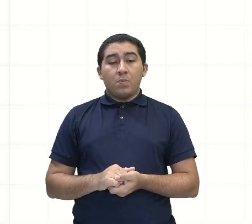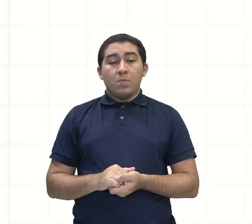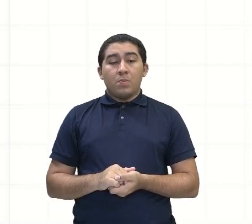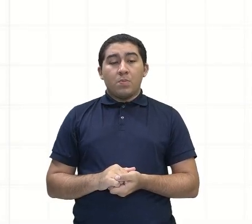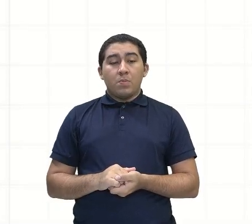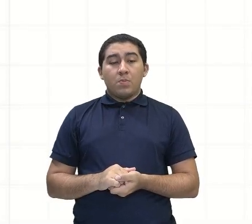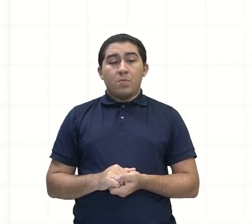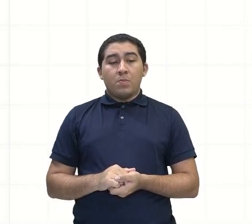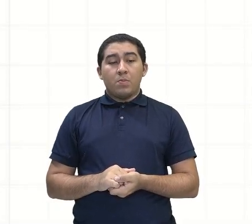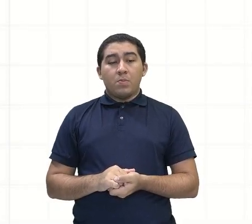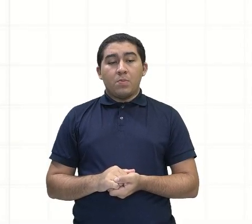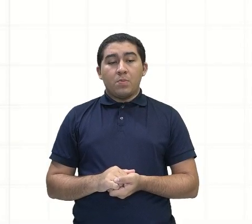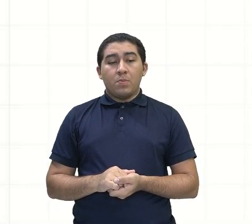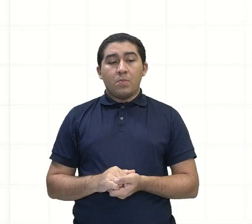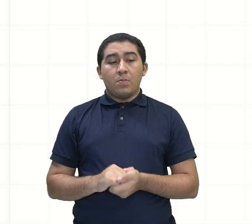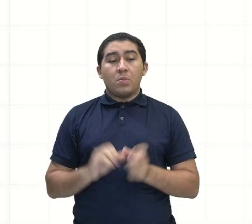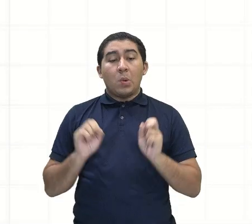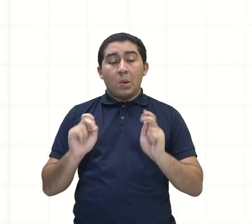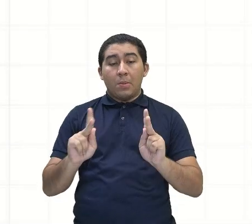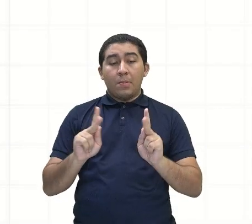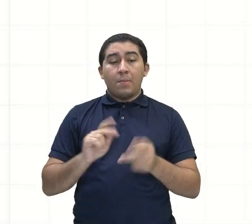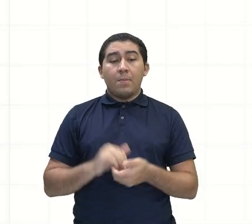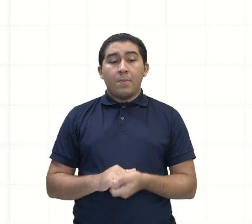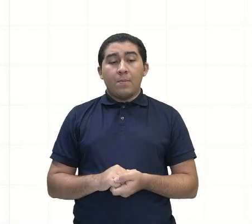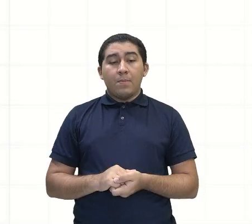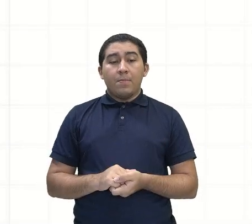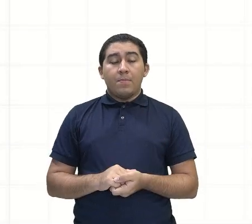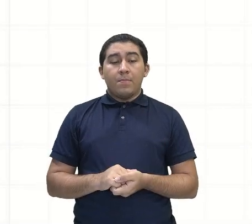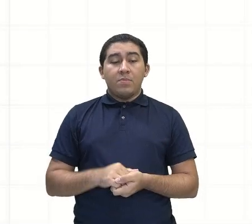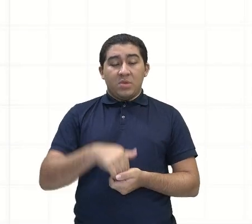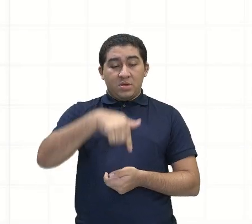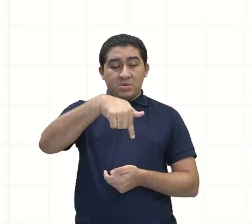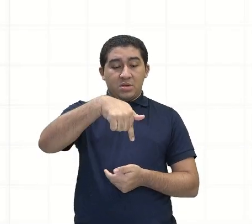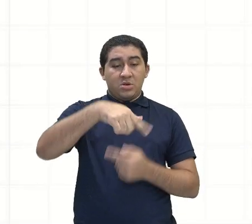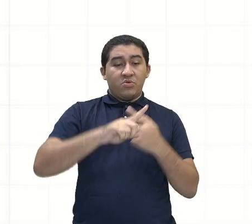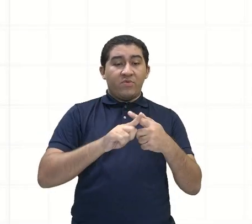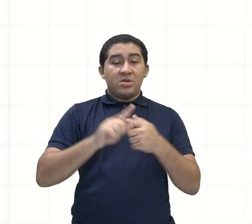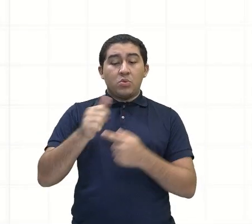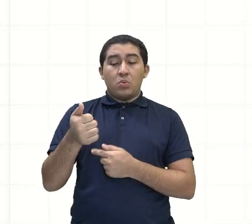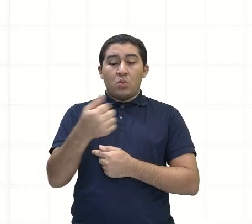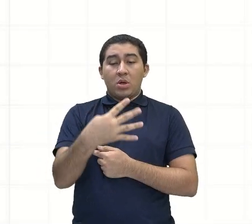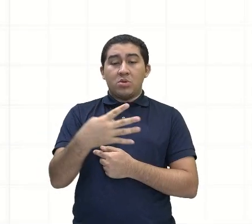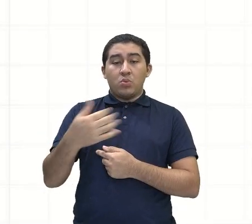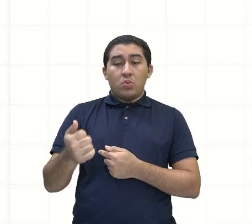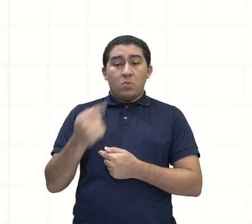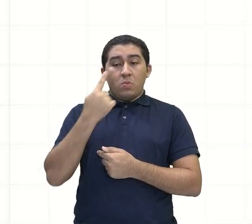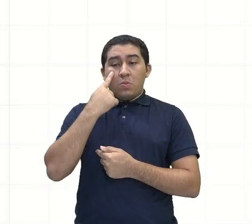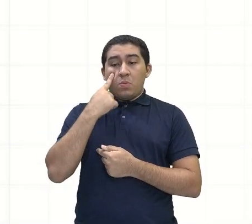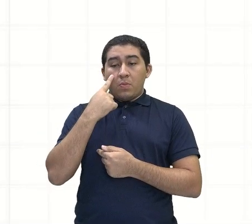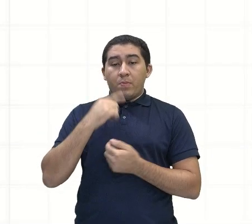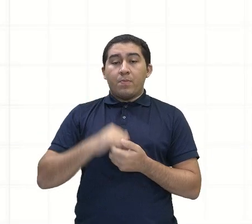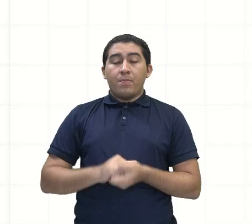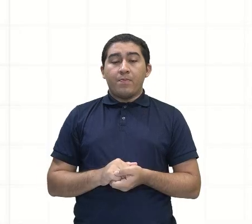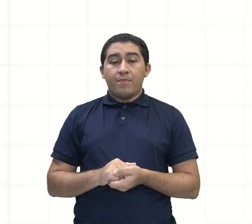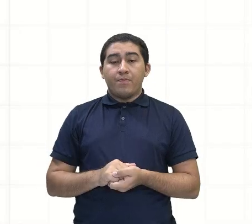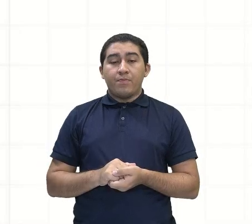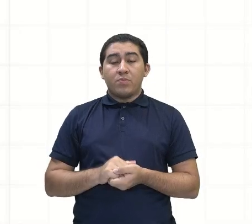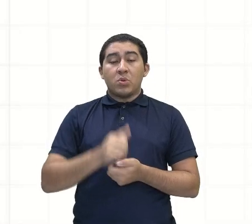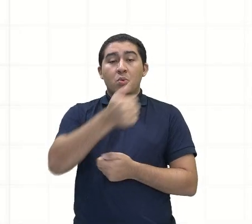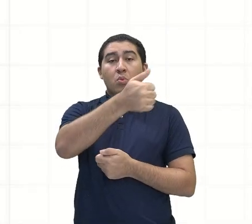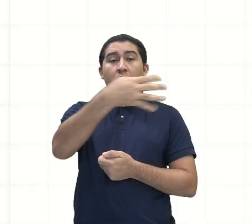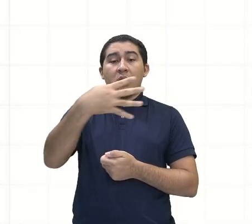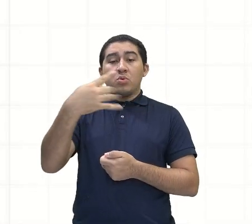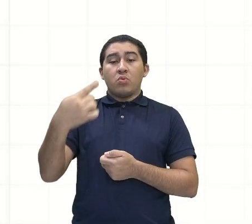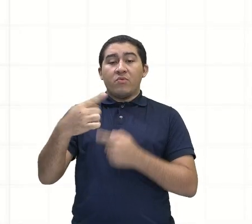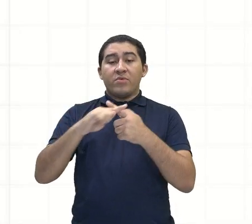70, 84. Muito bem. 7 vezes 141. Olha só. 7 vezes 1,